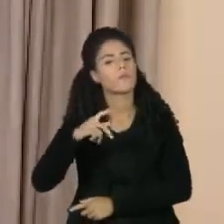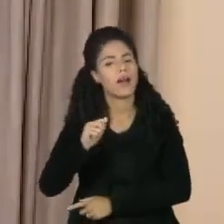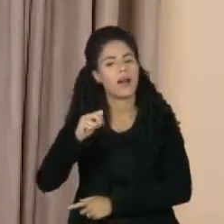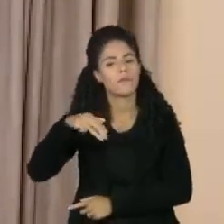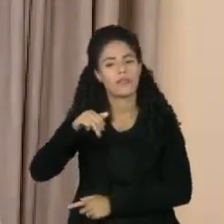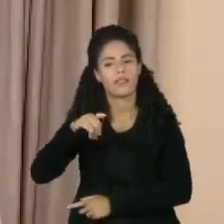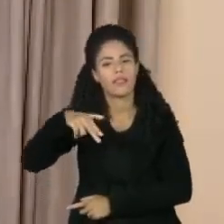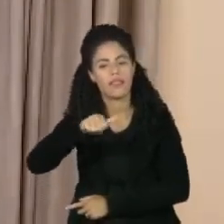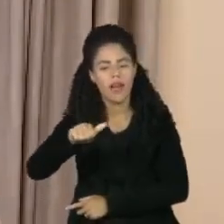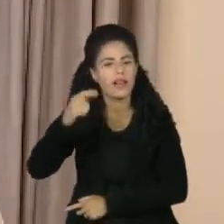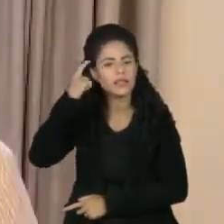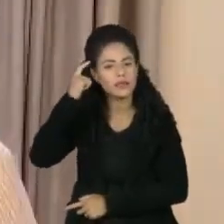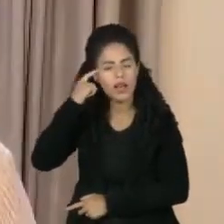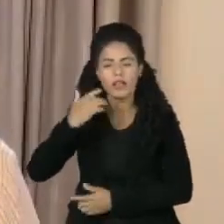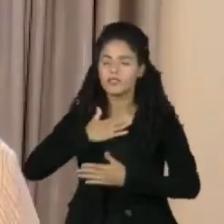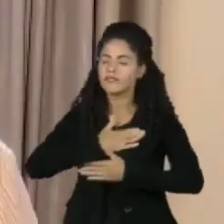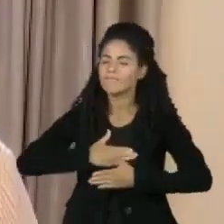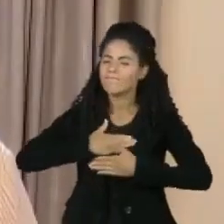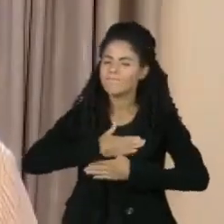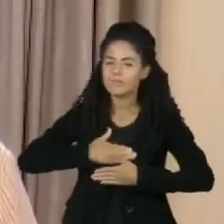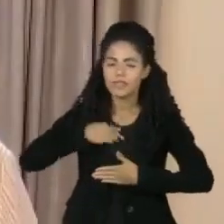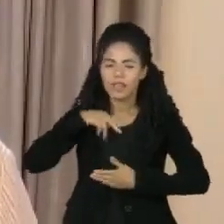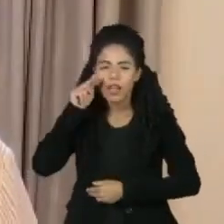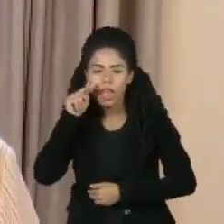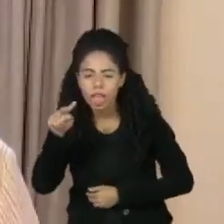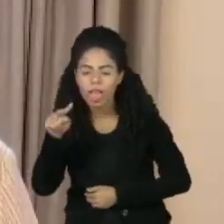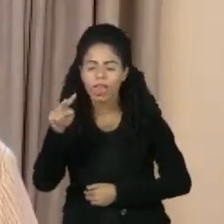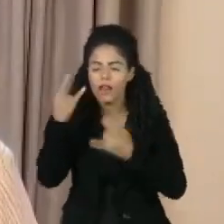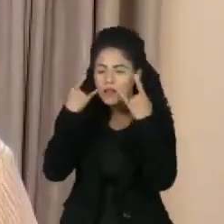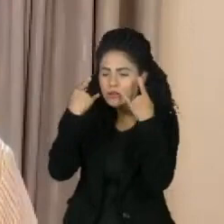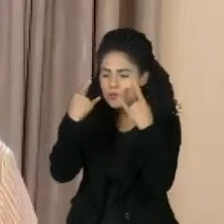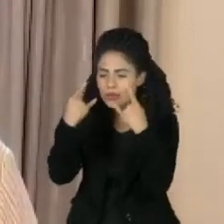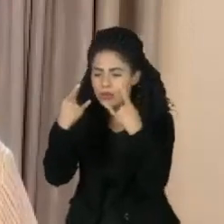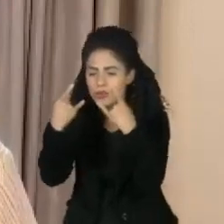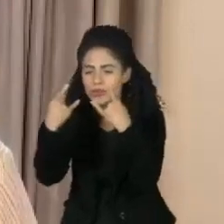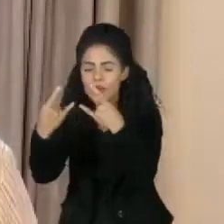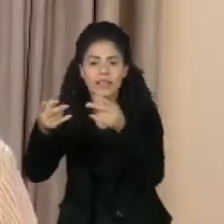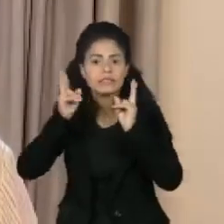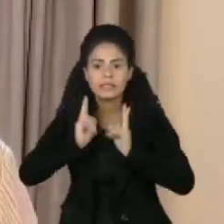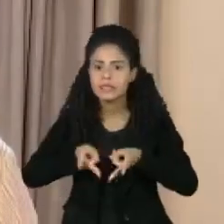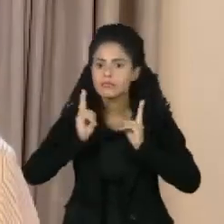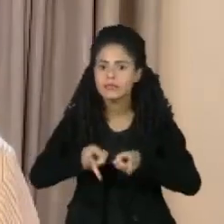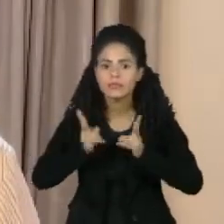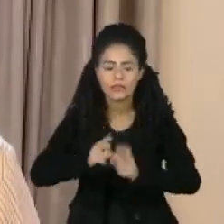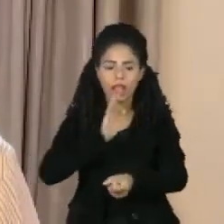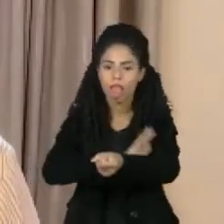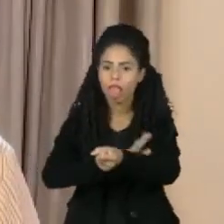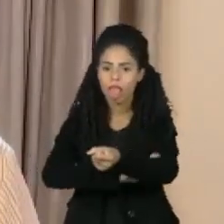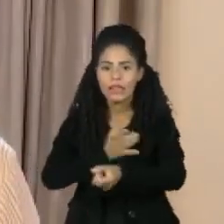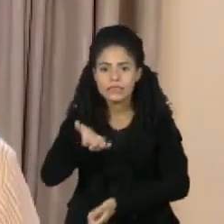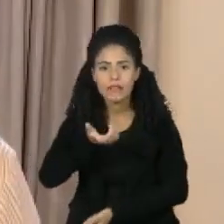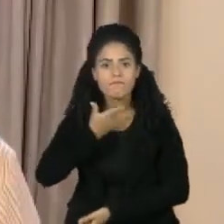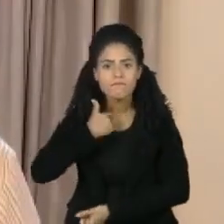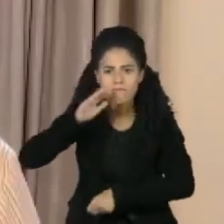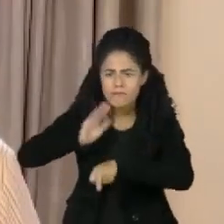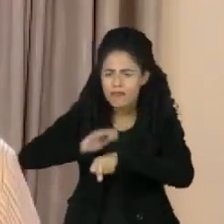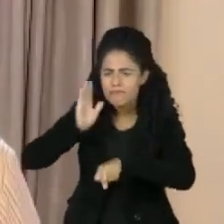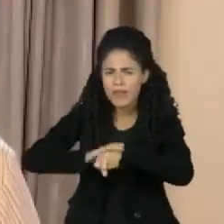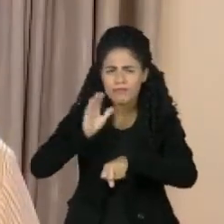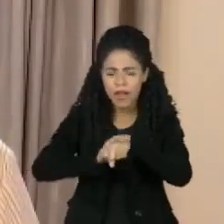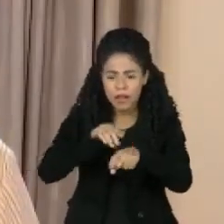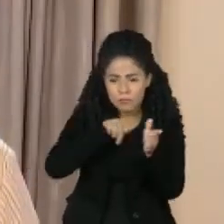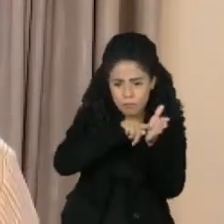satisfação, com o prazer. Faz com que a pessoa procure cada vez mais esses vídeos